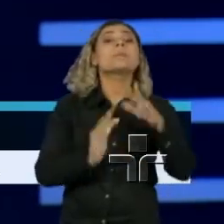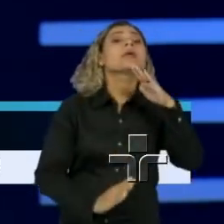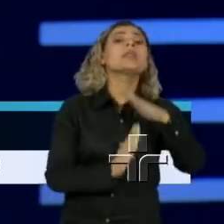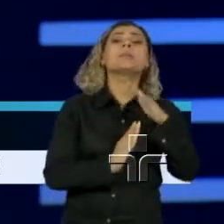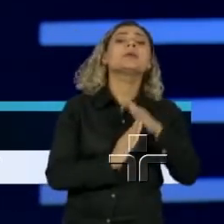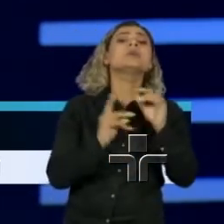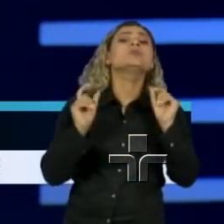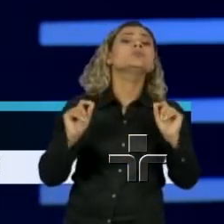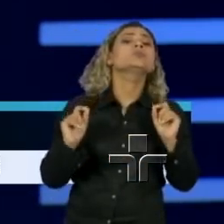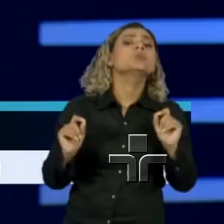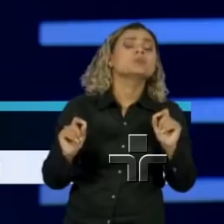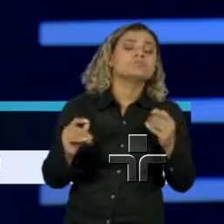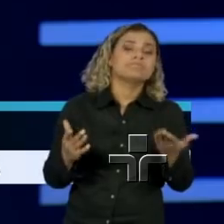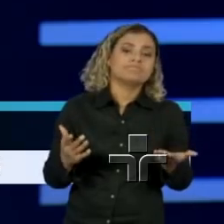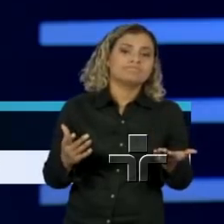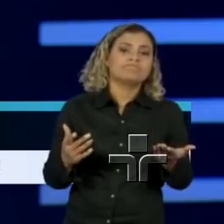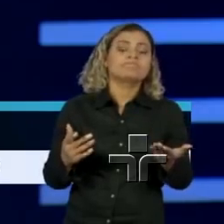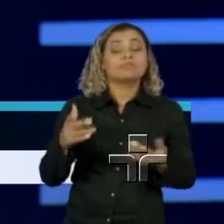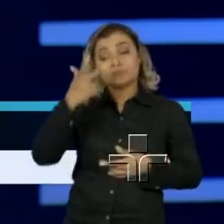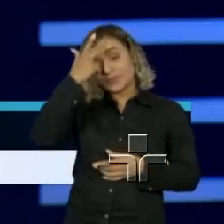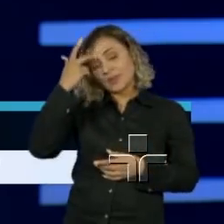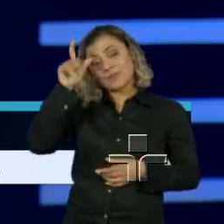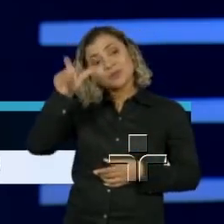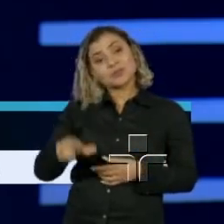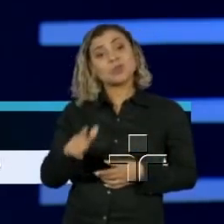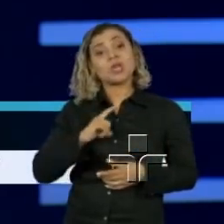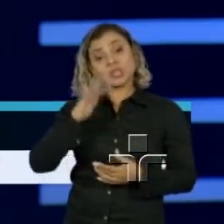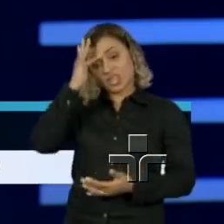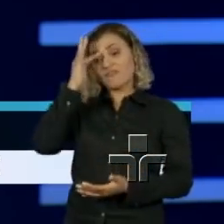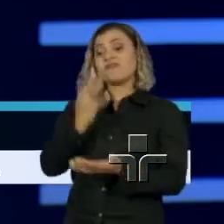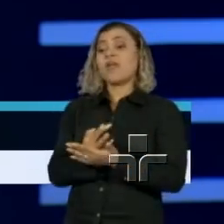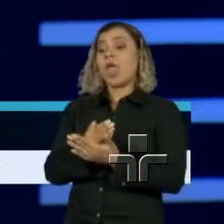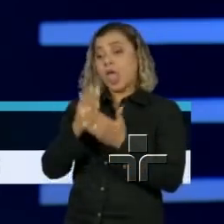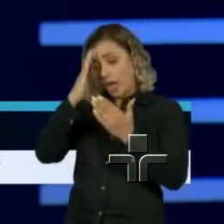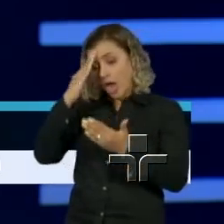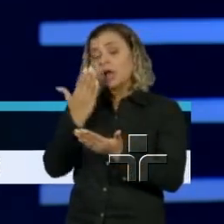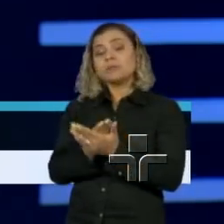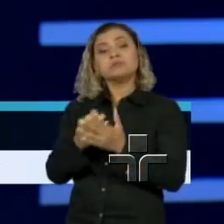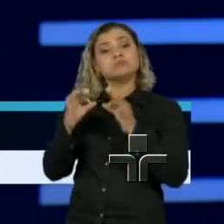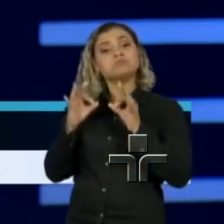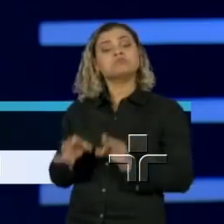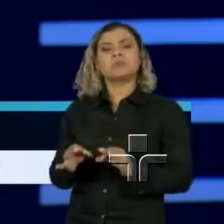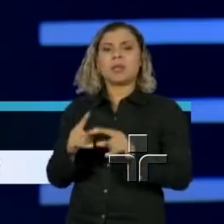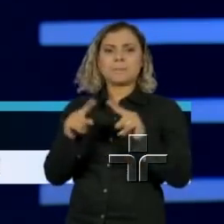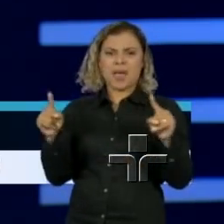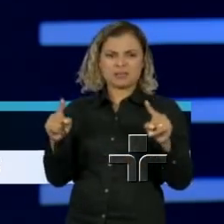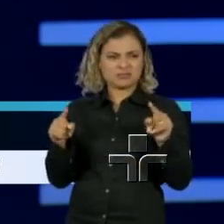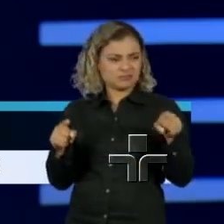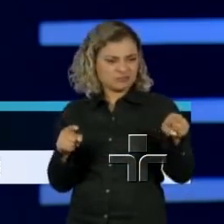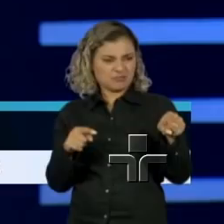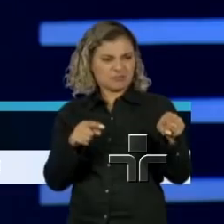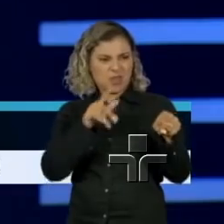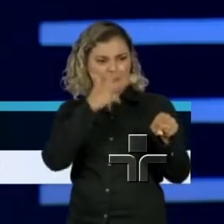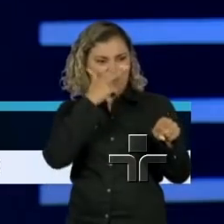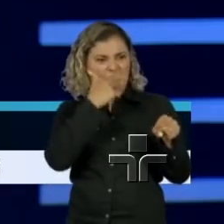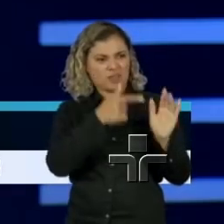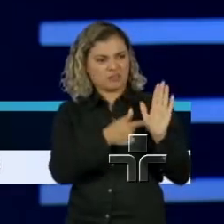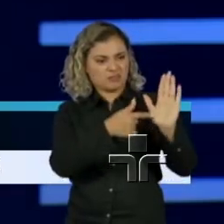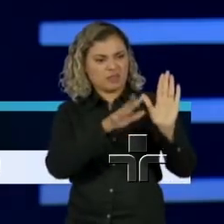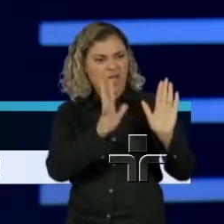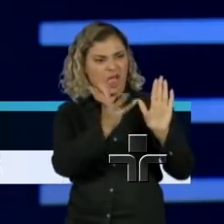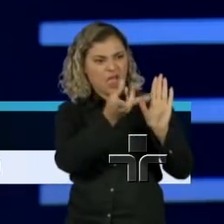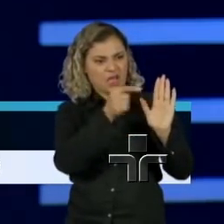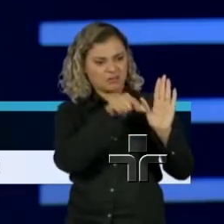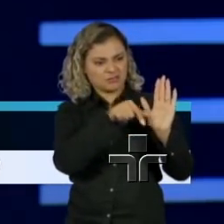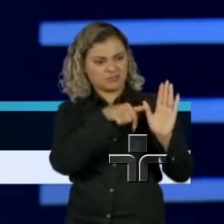limites do indivíduo que tem fé e que pode considerar que aquela forma de representação